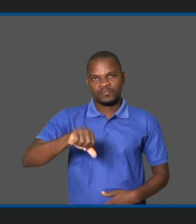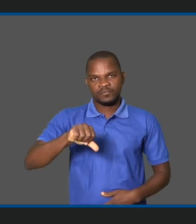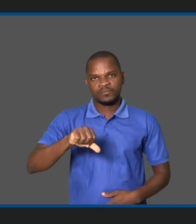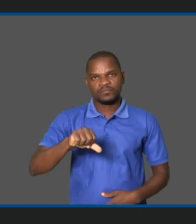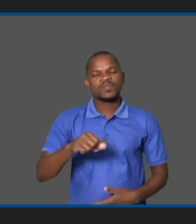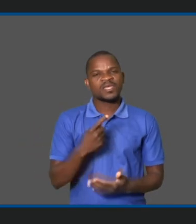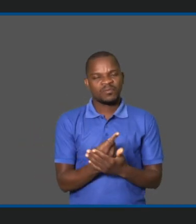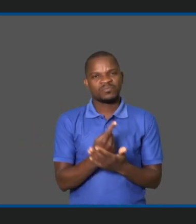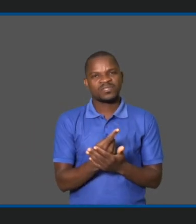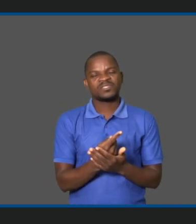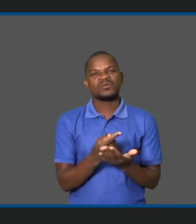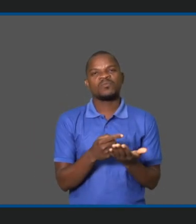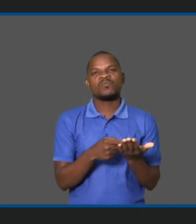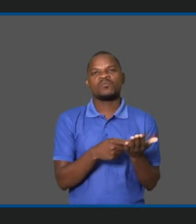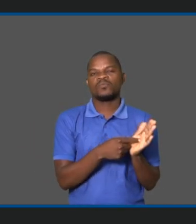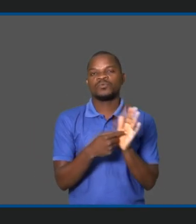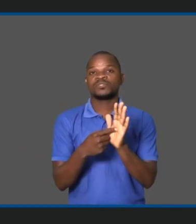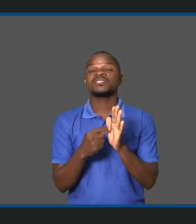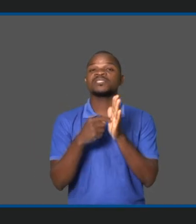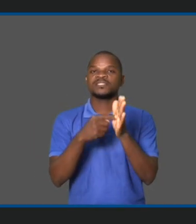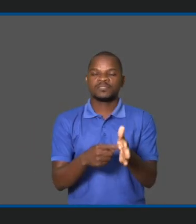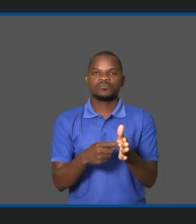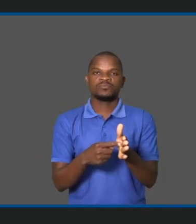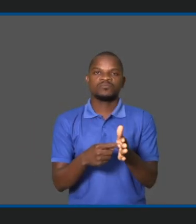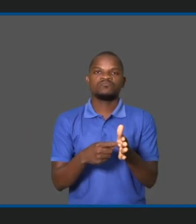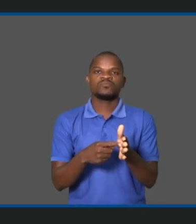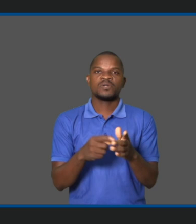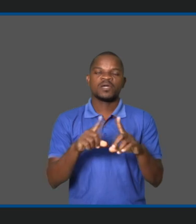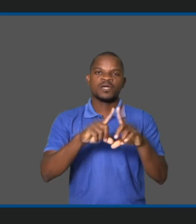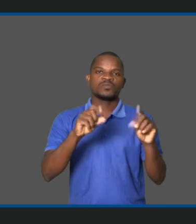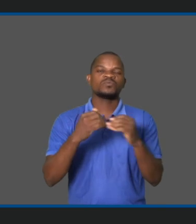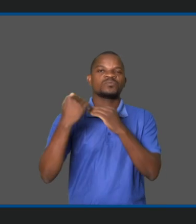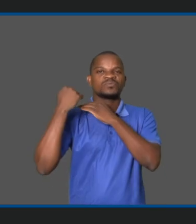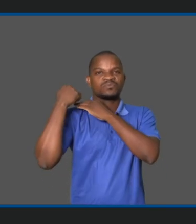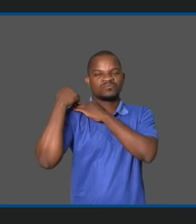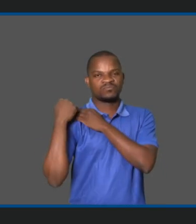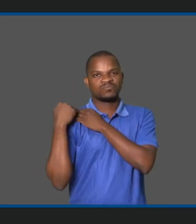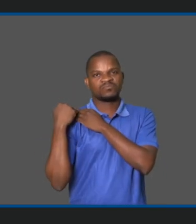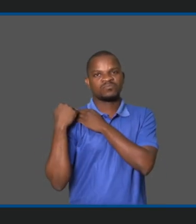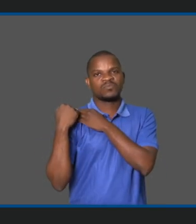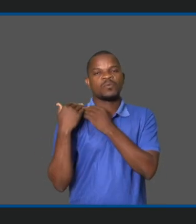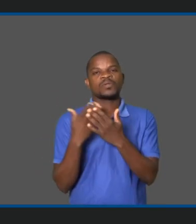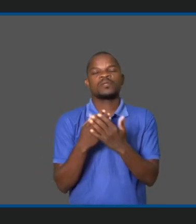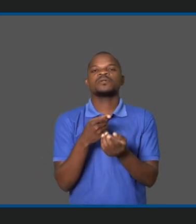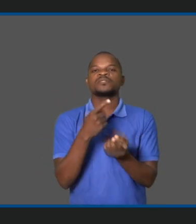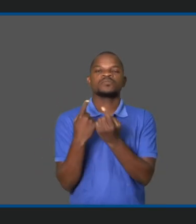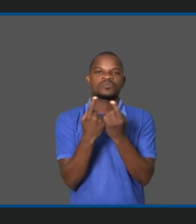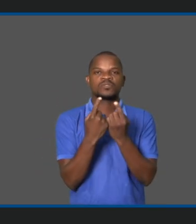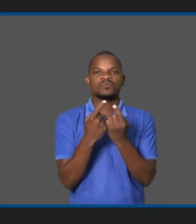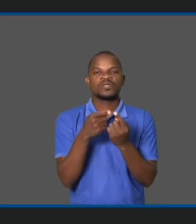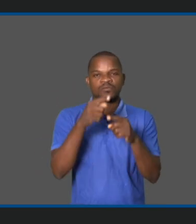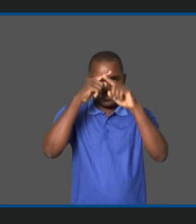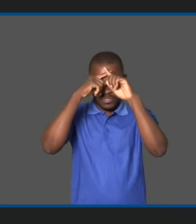processo de responsabilização sobre este agente para evitar esse tipo de comportamento. Doutor, no vídeo também é